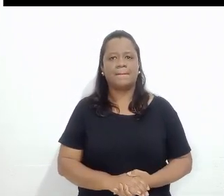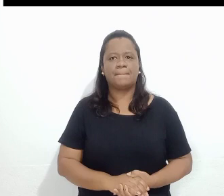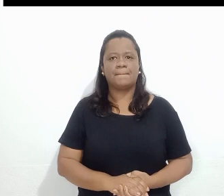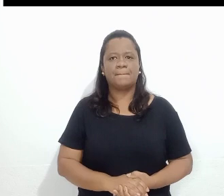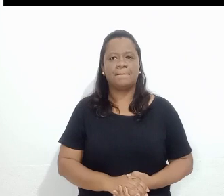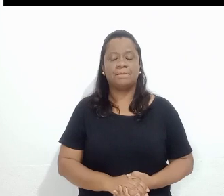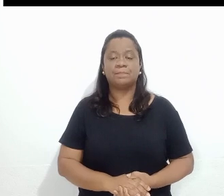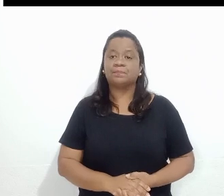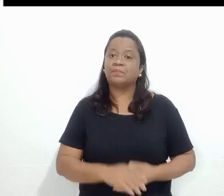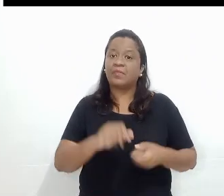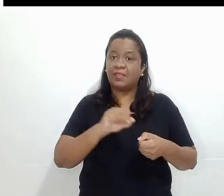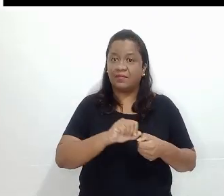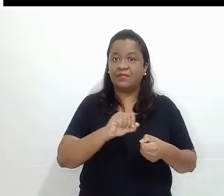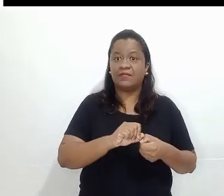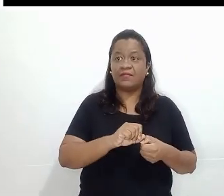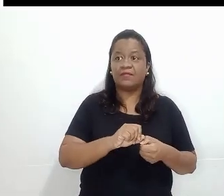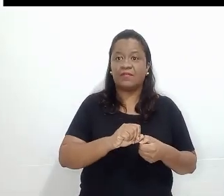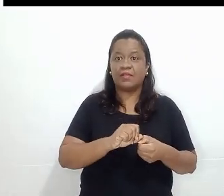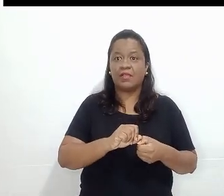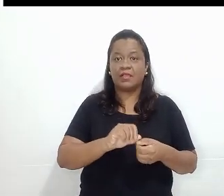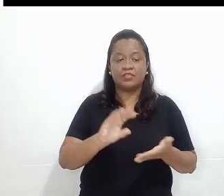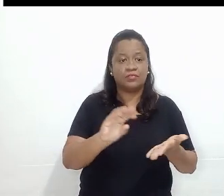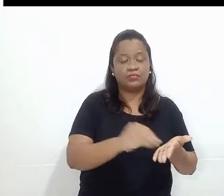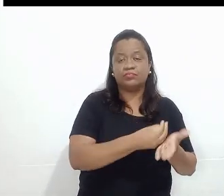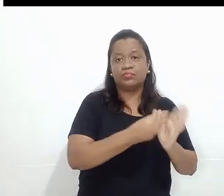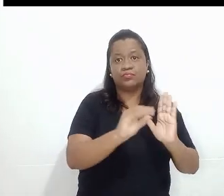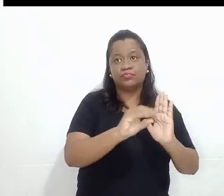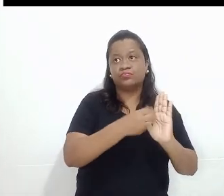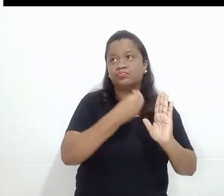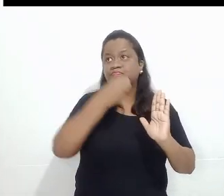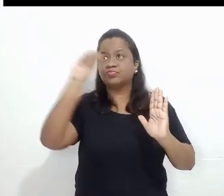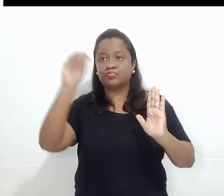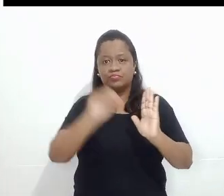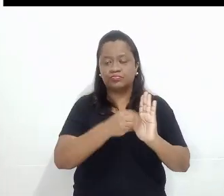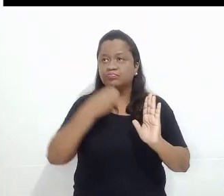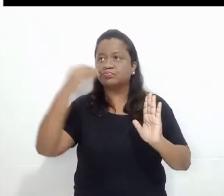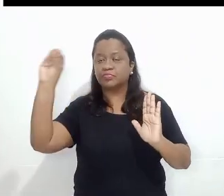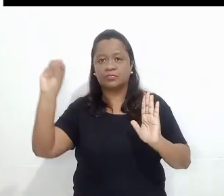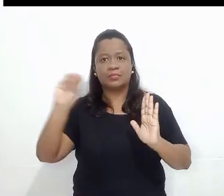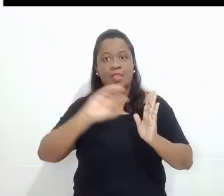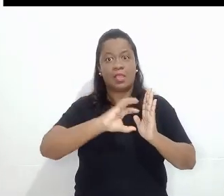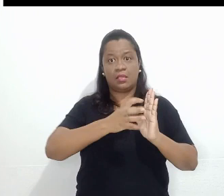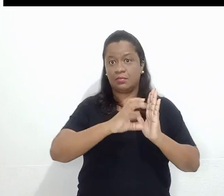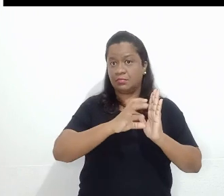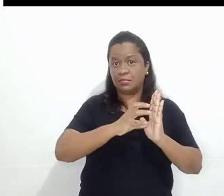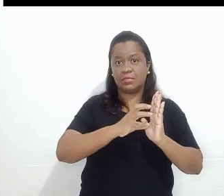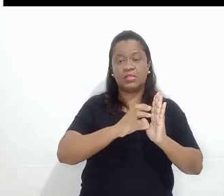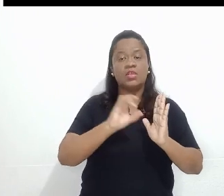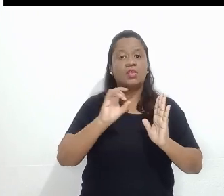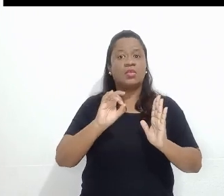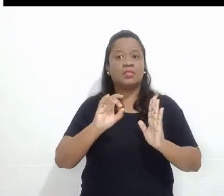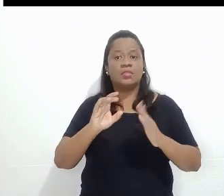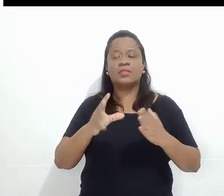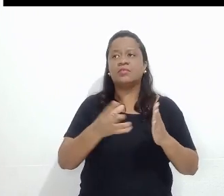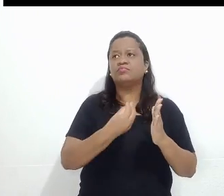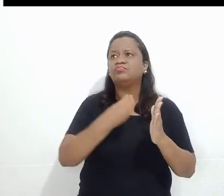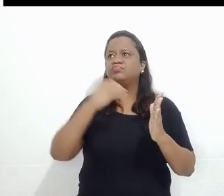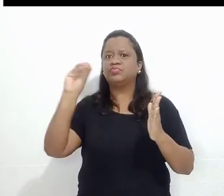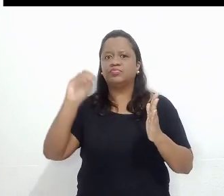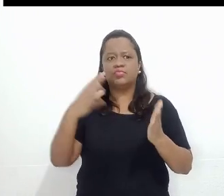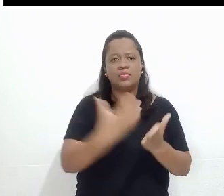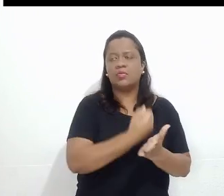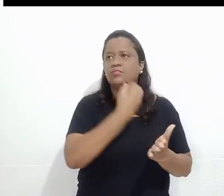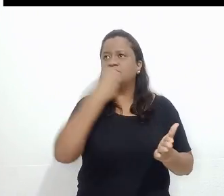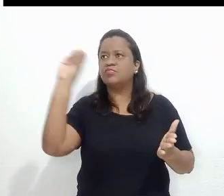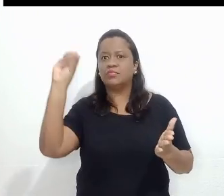E ele faz backup de tudo, tá? Ele não pode só fazer uma cópia e tá ok, tá certo. Não, porque